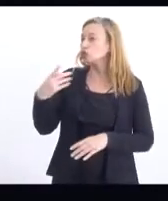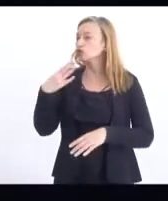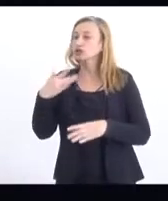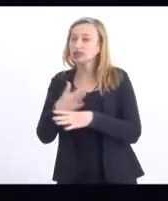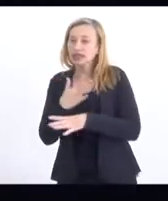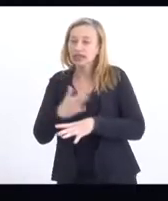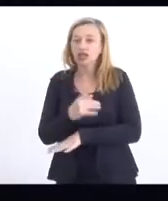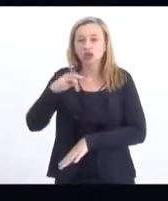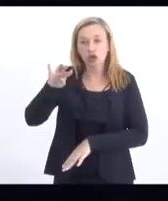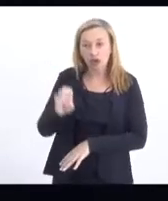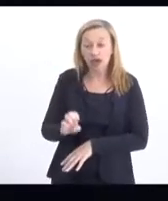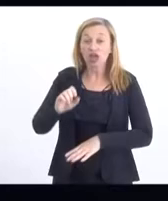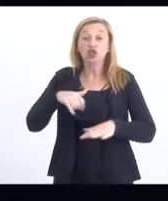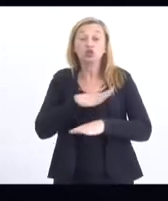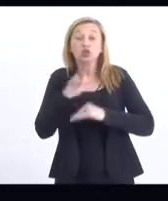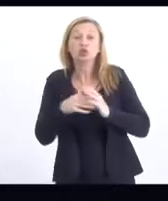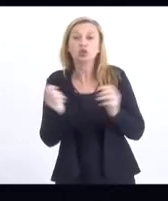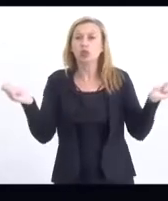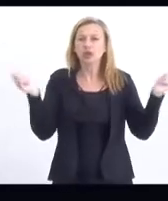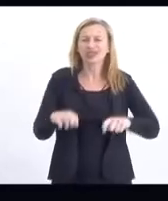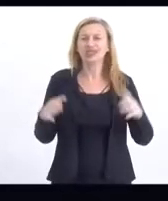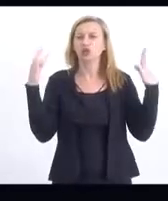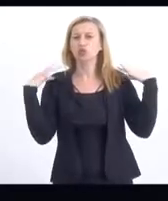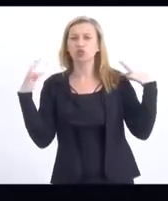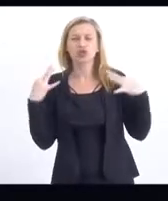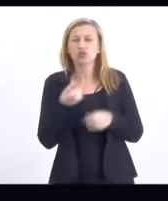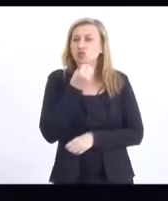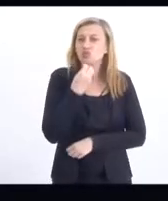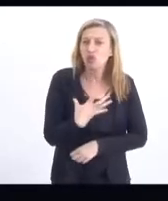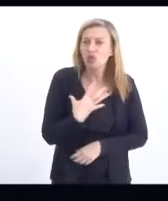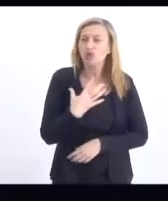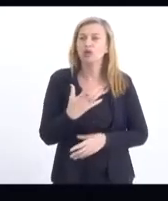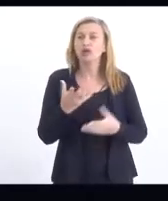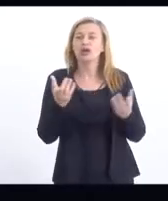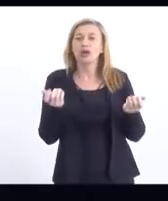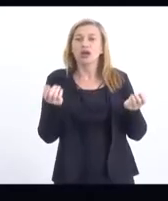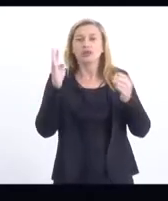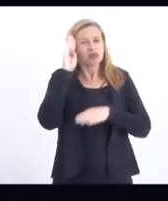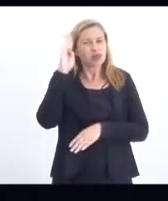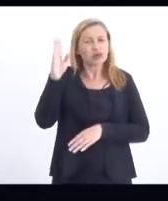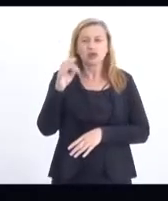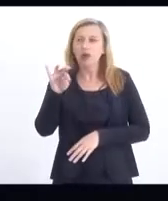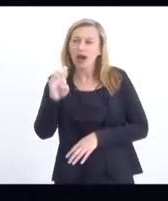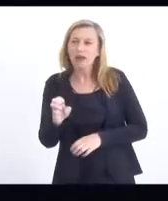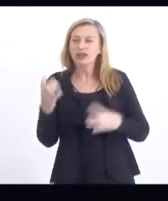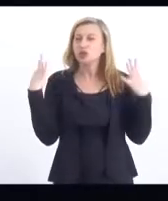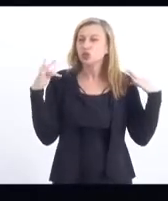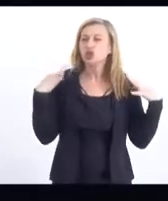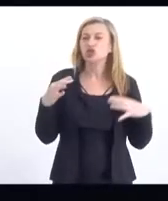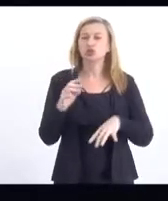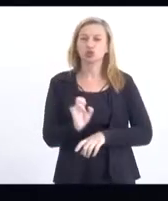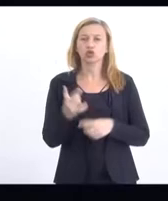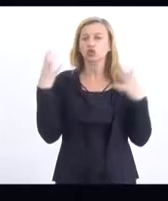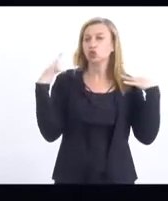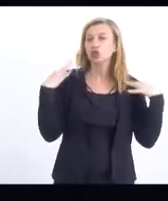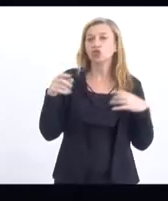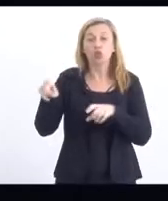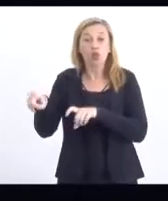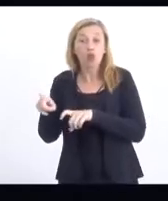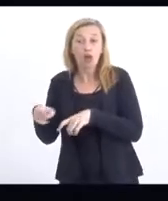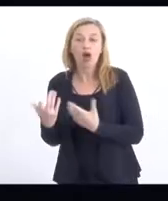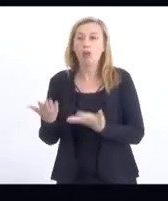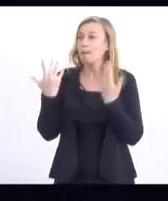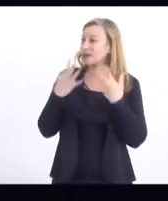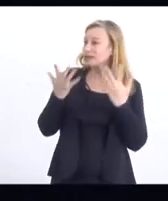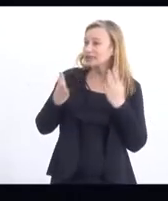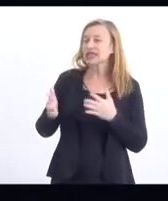praticamente todas, têm um potencial turístico muito elevado, principalmente no agroturismo, no turismo rural. E nisso também eu quero